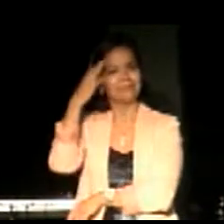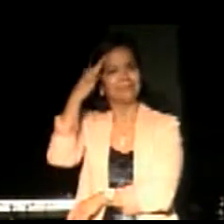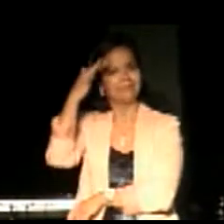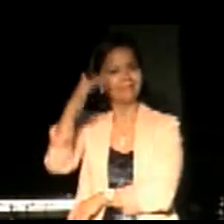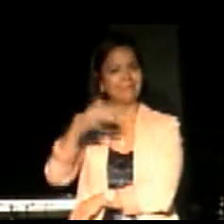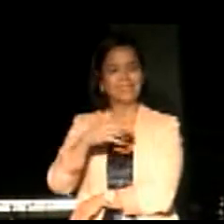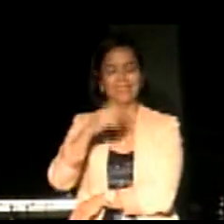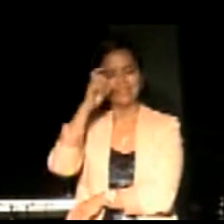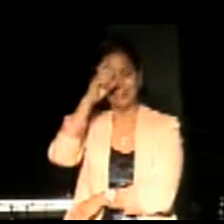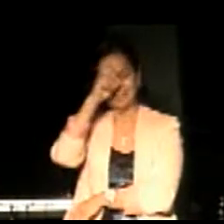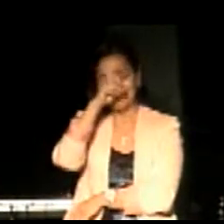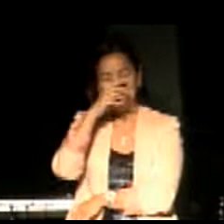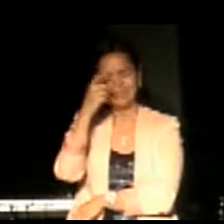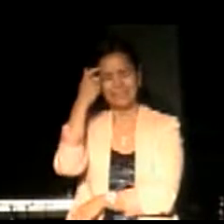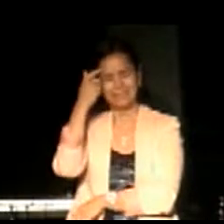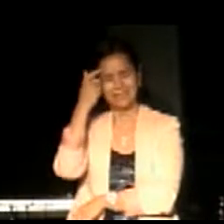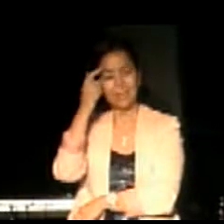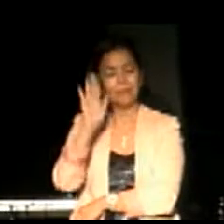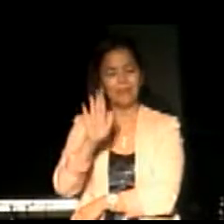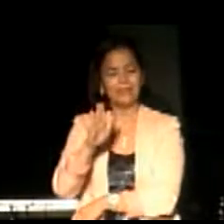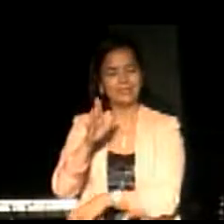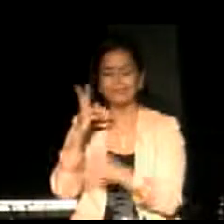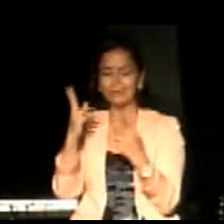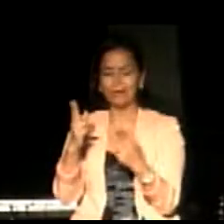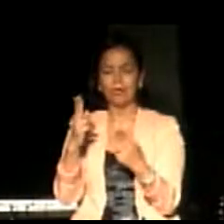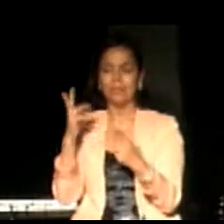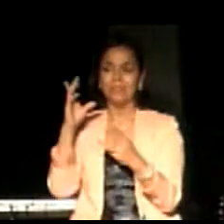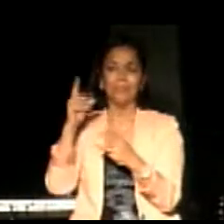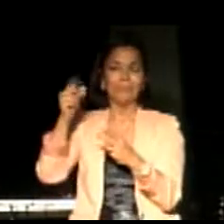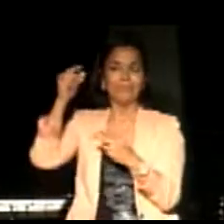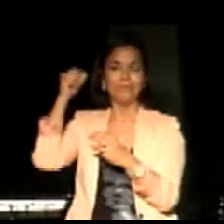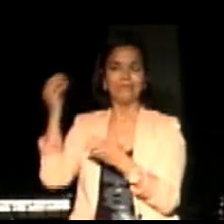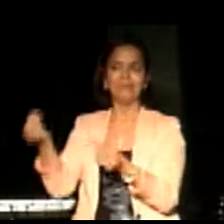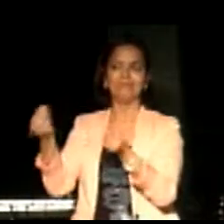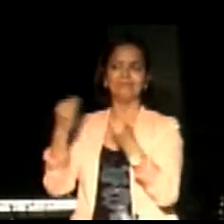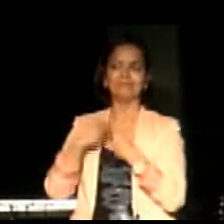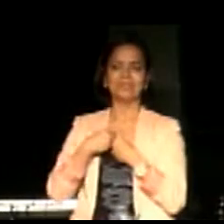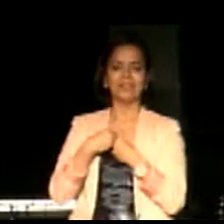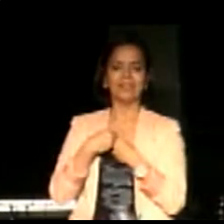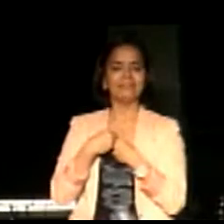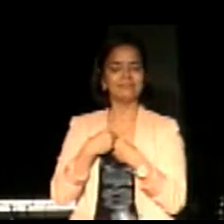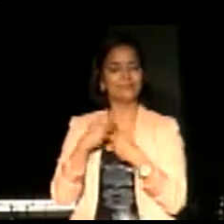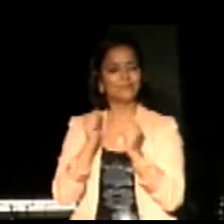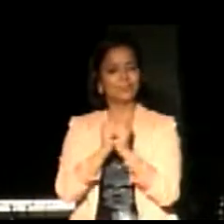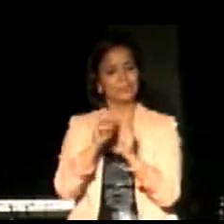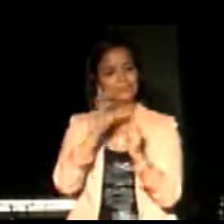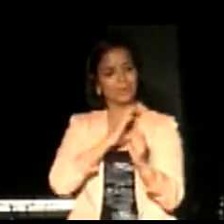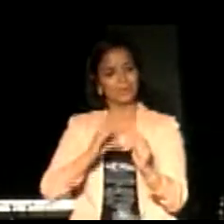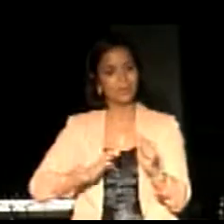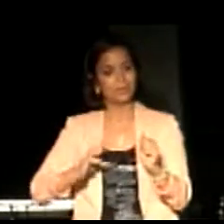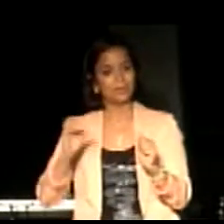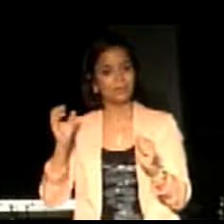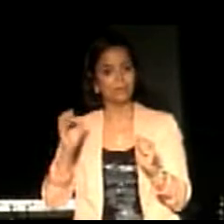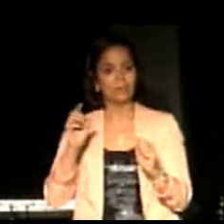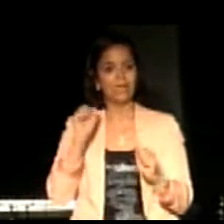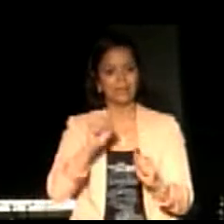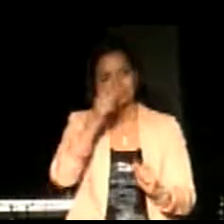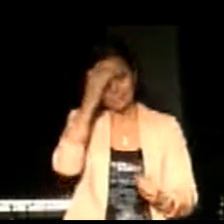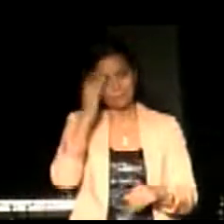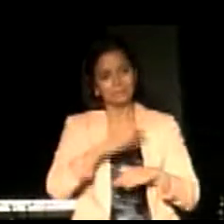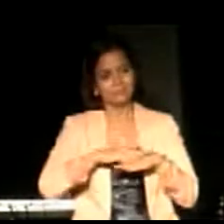isso. Mas, além do mais, nós seremos co-herdeiros com Cristo. Aquele que é